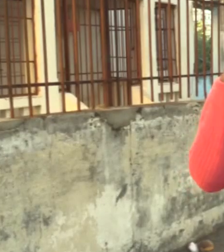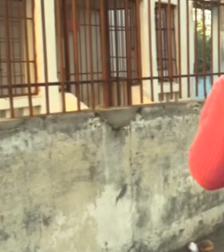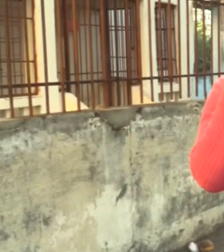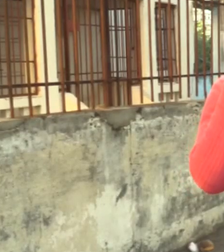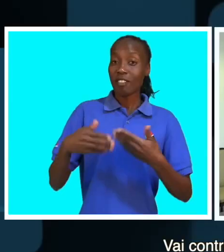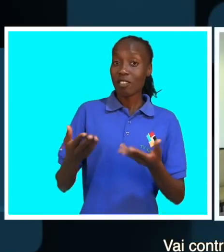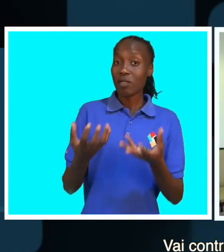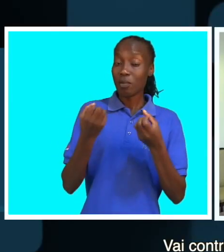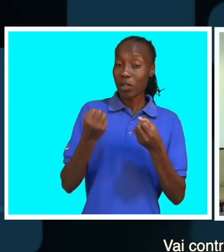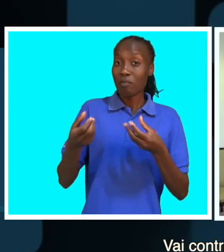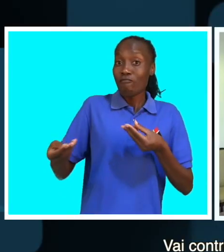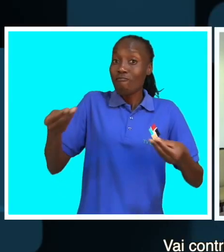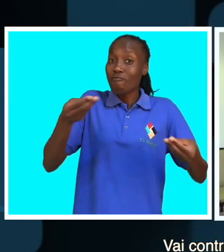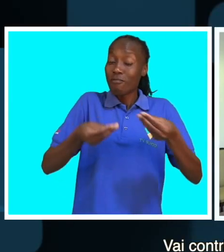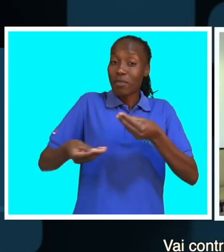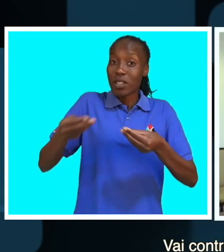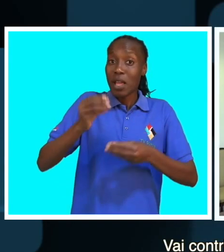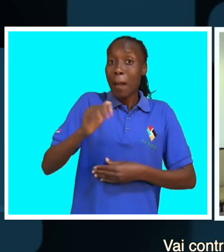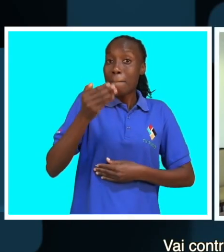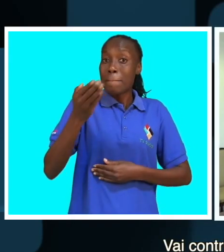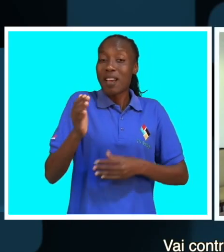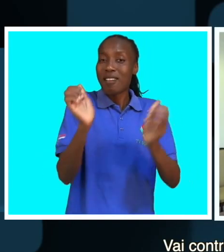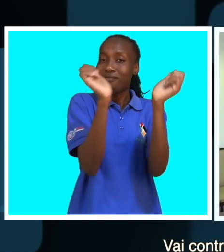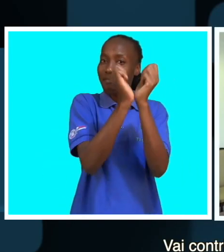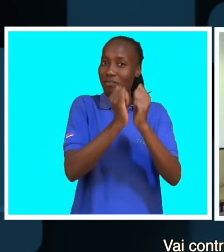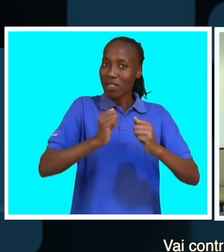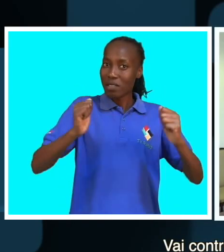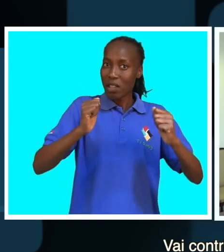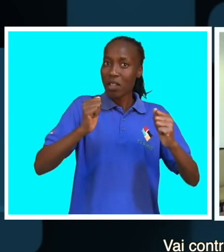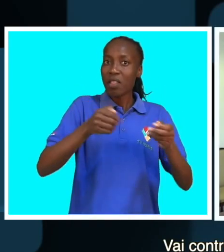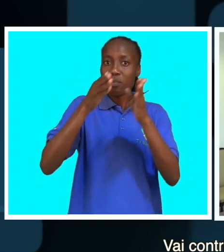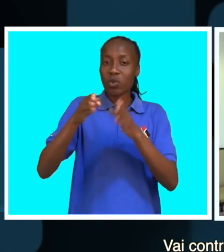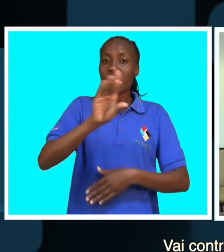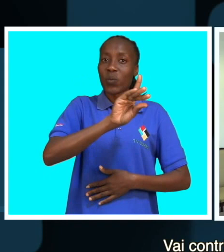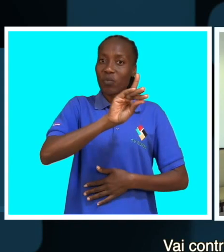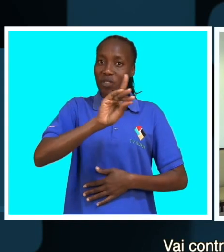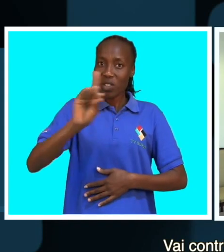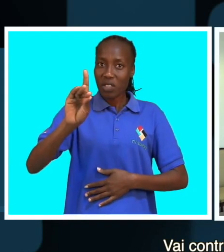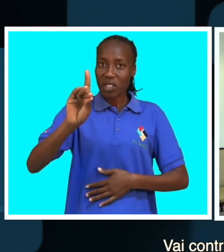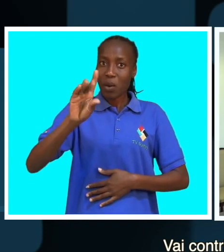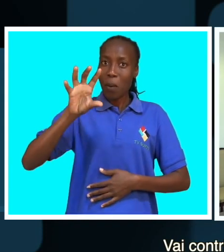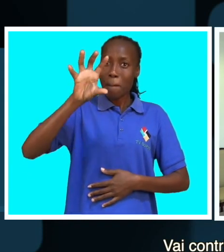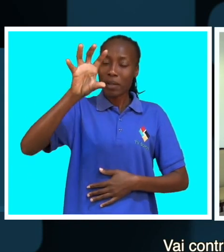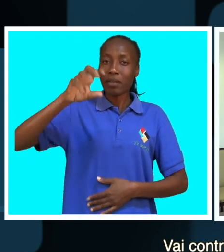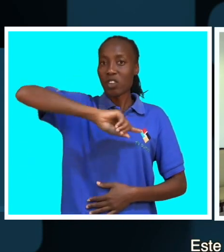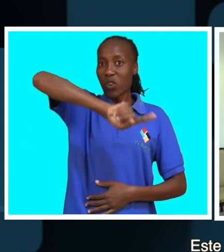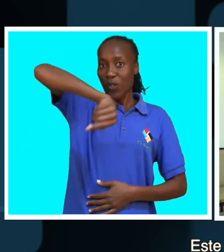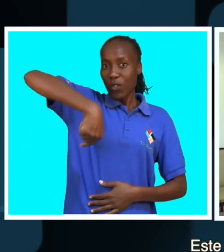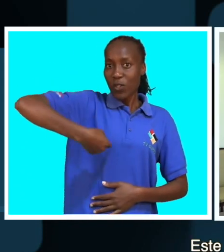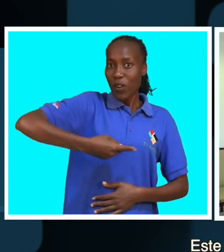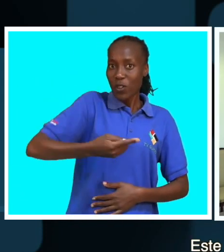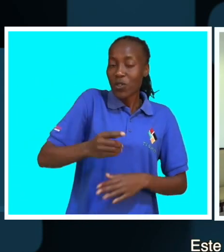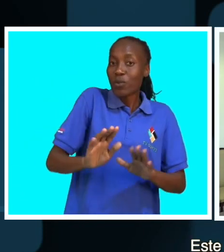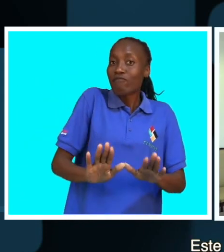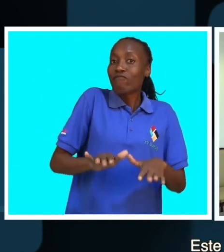Vai contribuir para a emancipação da deficiência no nosso país.